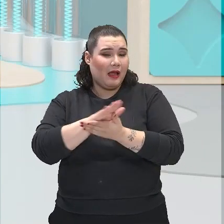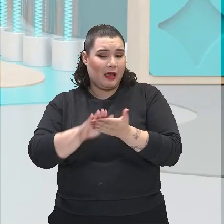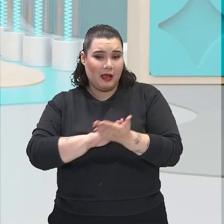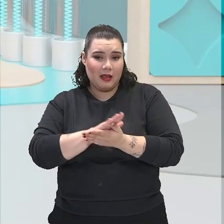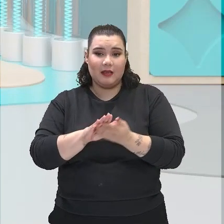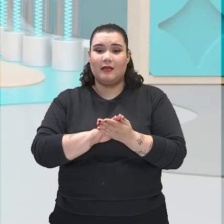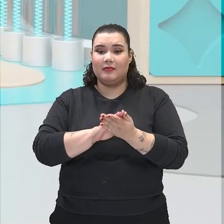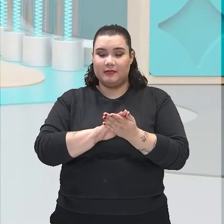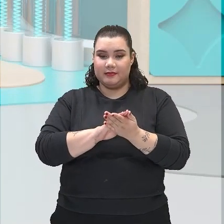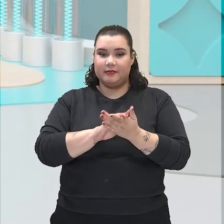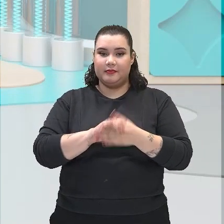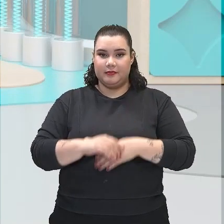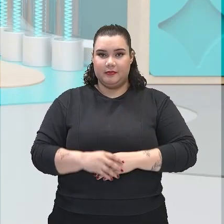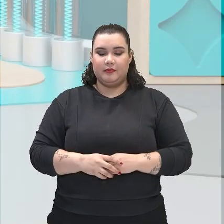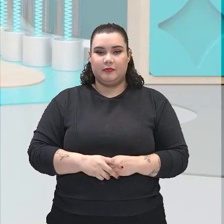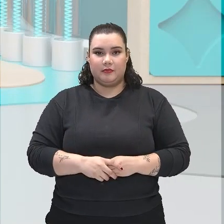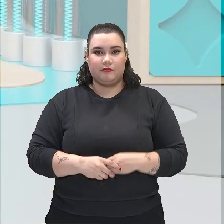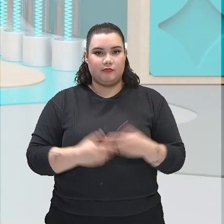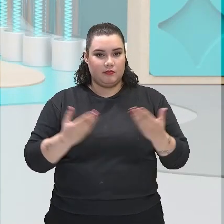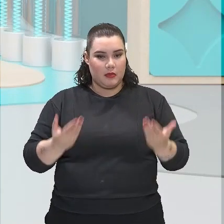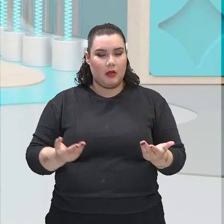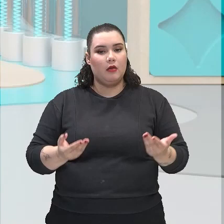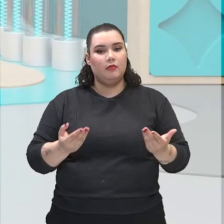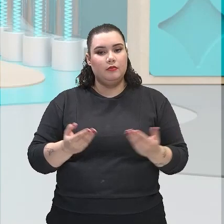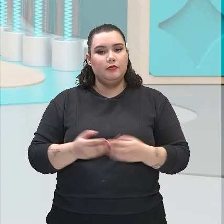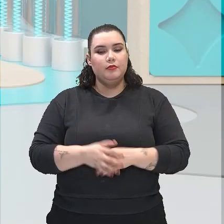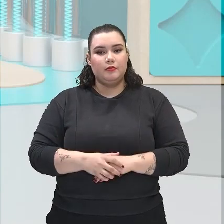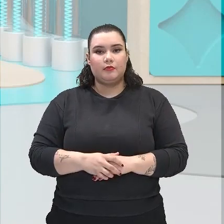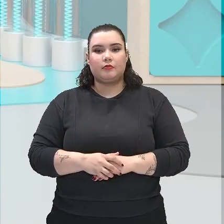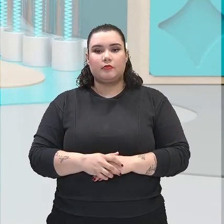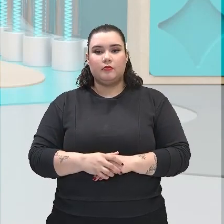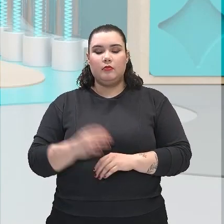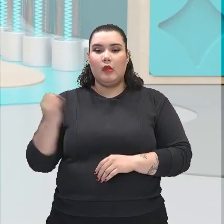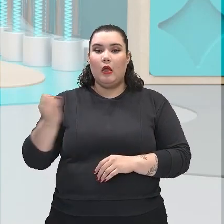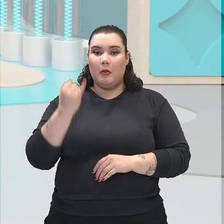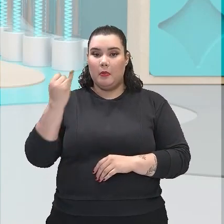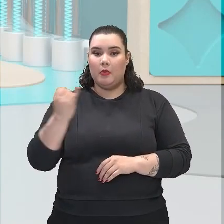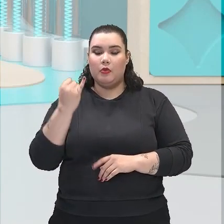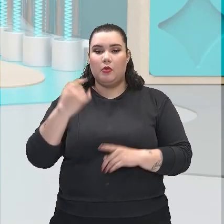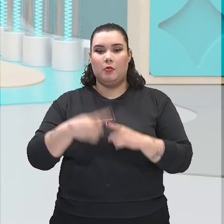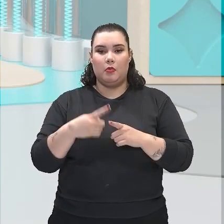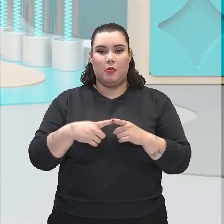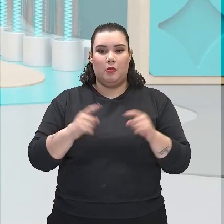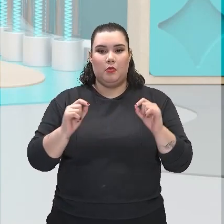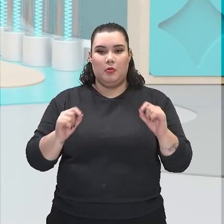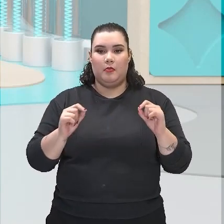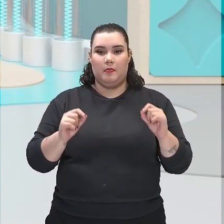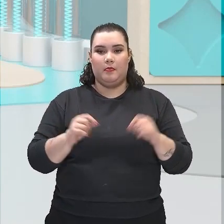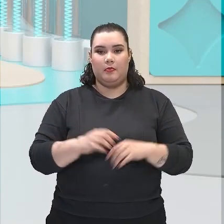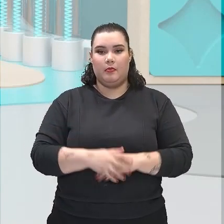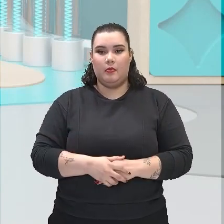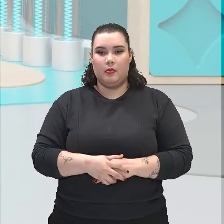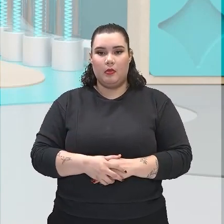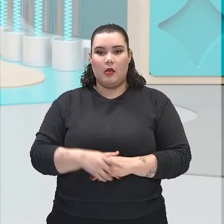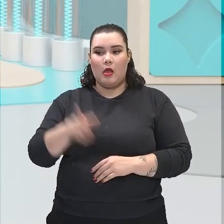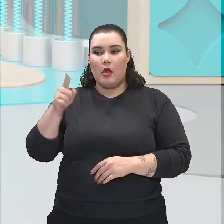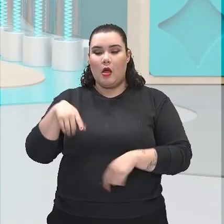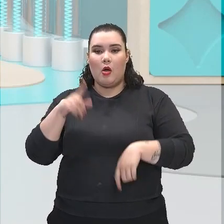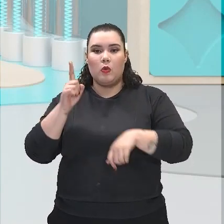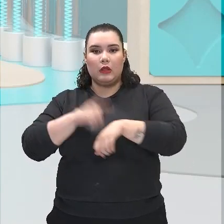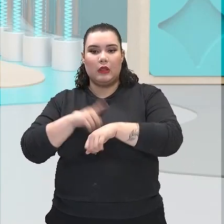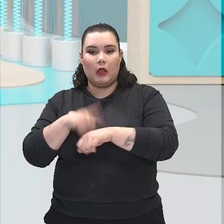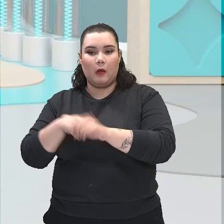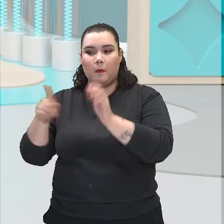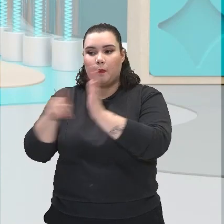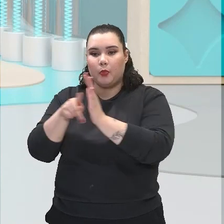falando. Esse ponto é importante porque quando a gente fala em turno de fala, pessoal, nós estamos falando do momento em que